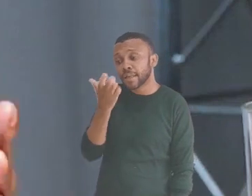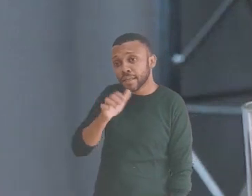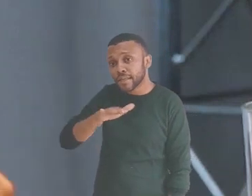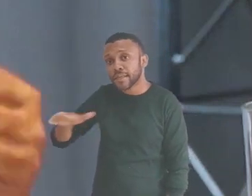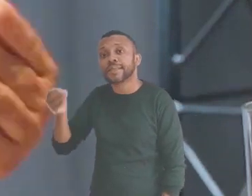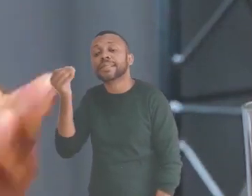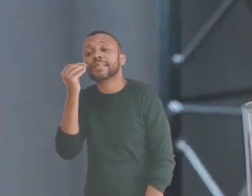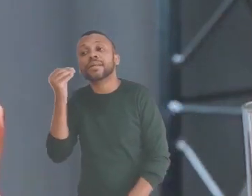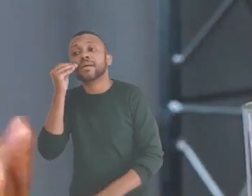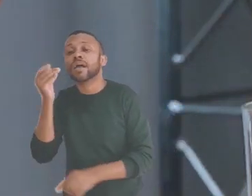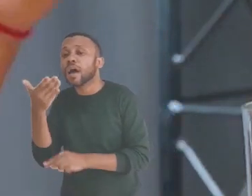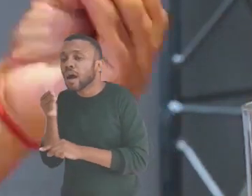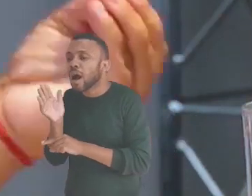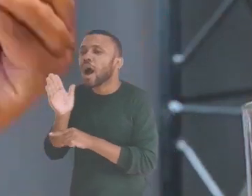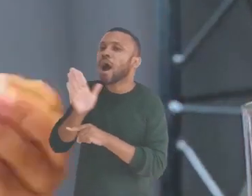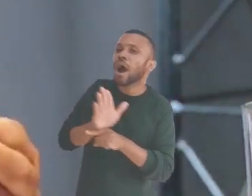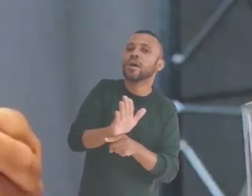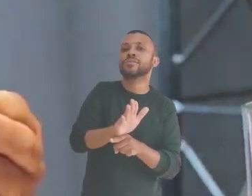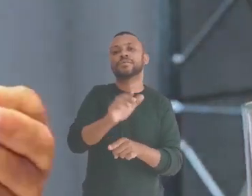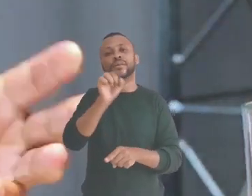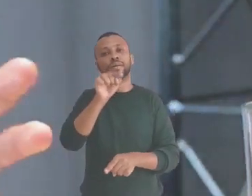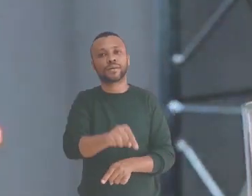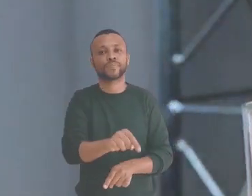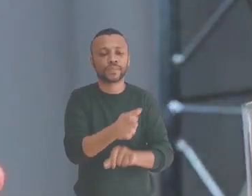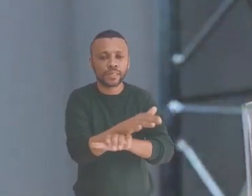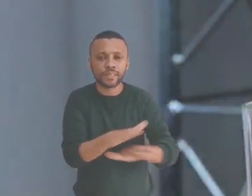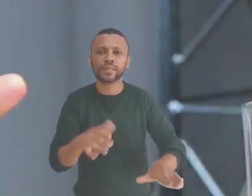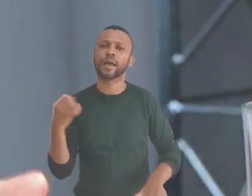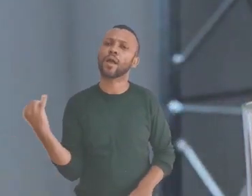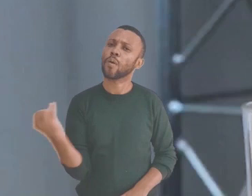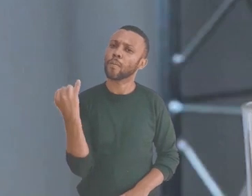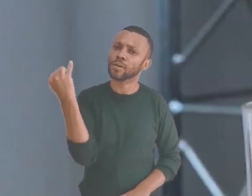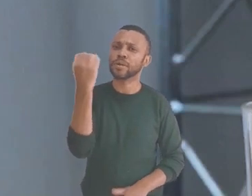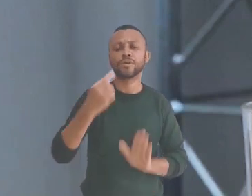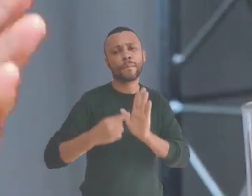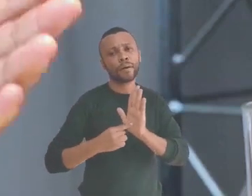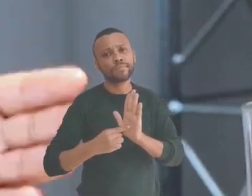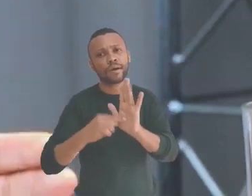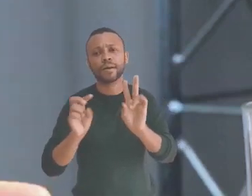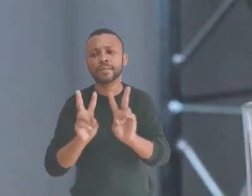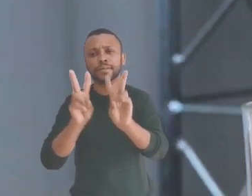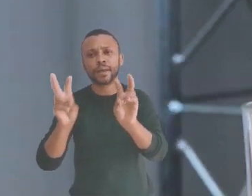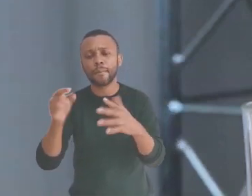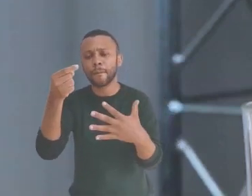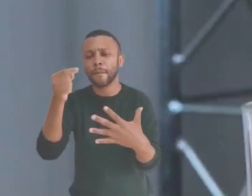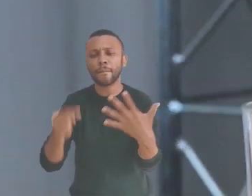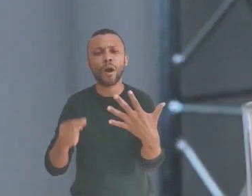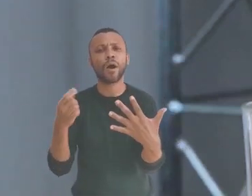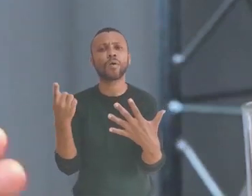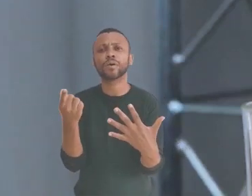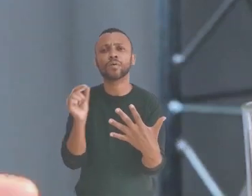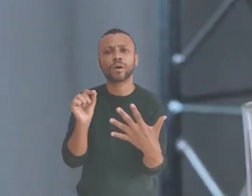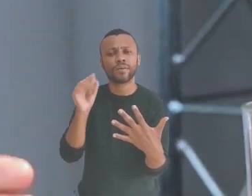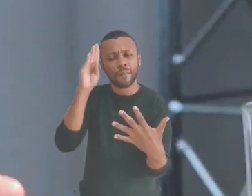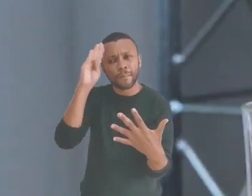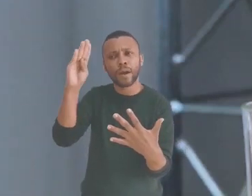ajudar com essas coisas. Então, o mais importante para poder abordar esse assunto seria as palestras. Sim.